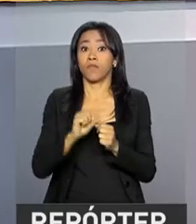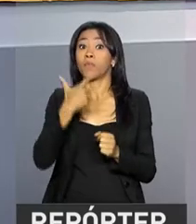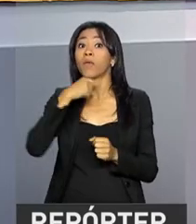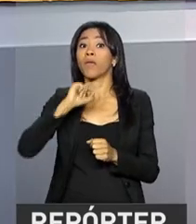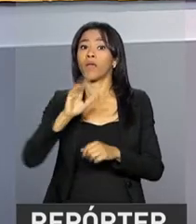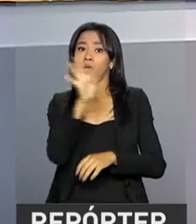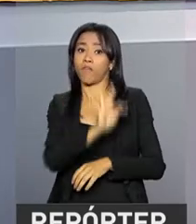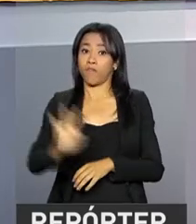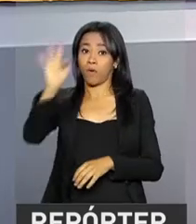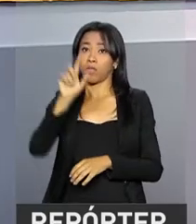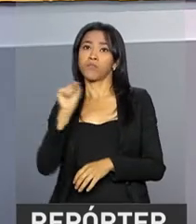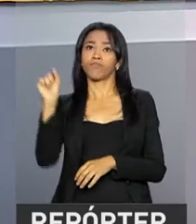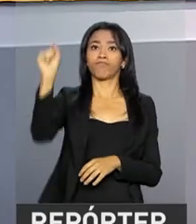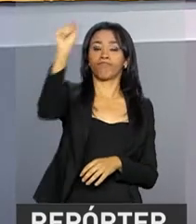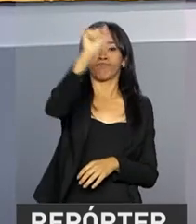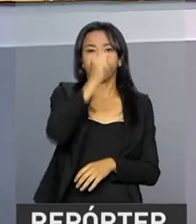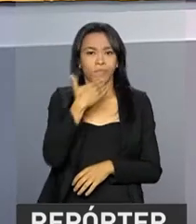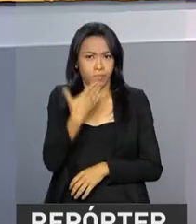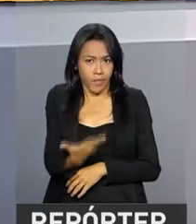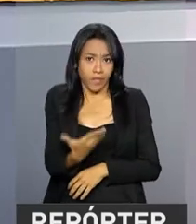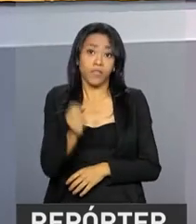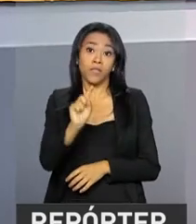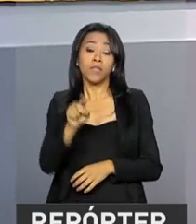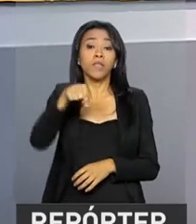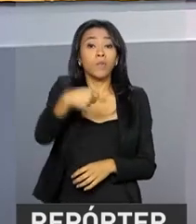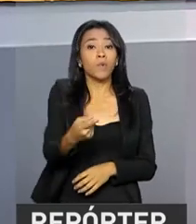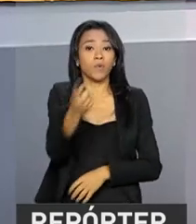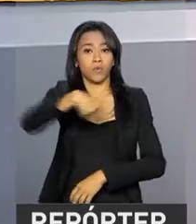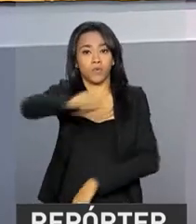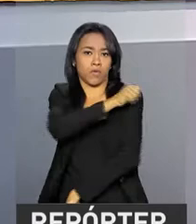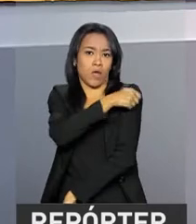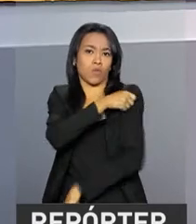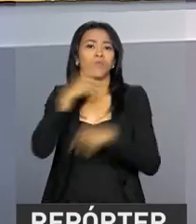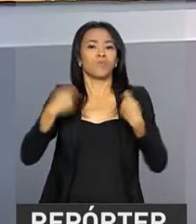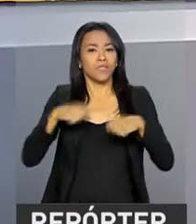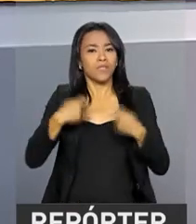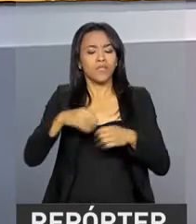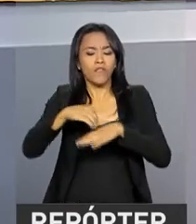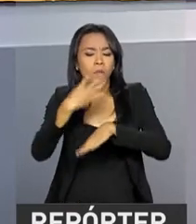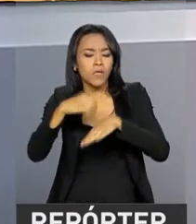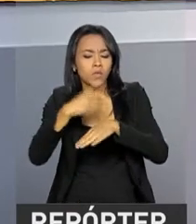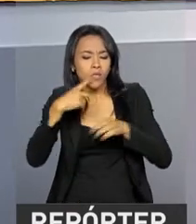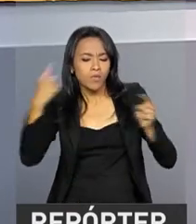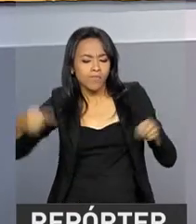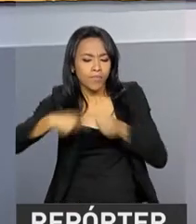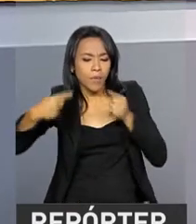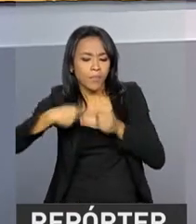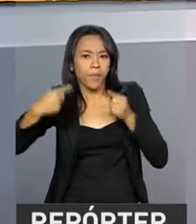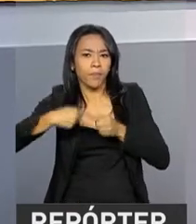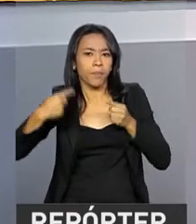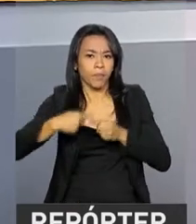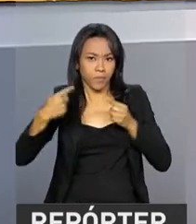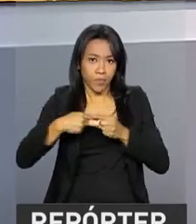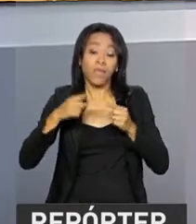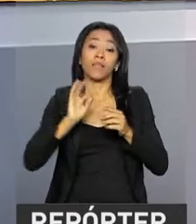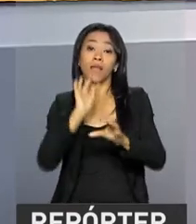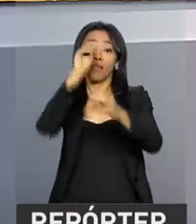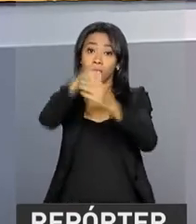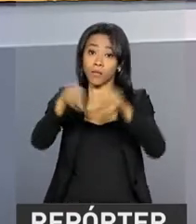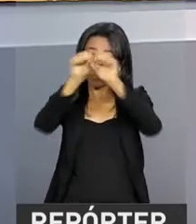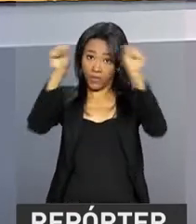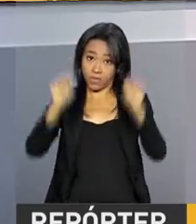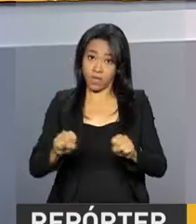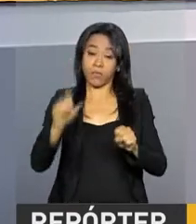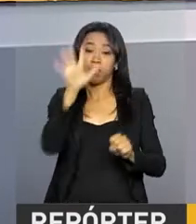instituições de ensino superior e em seguida os estudantes devem validar as informações inseridas pelas faculdades no sistema do fies